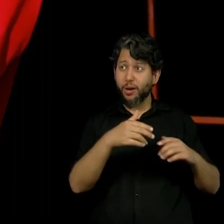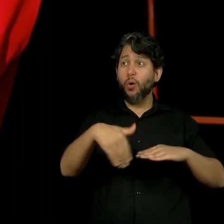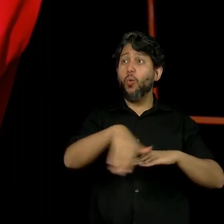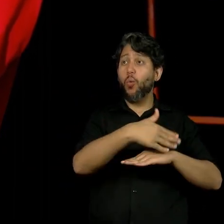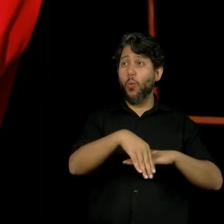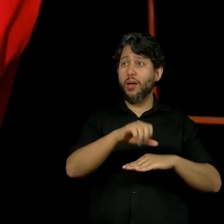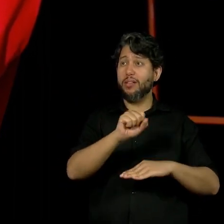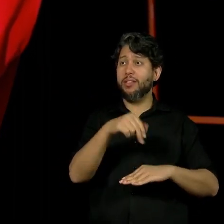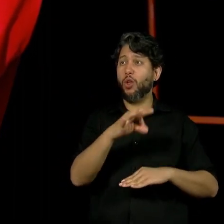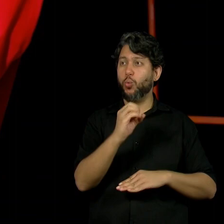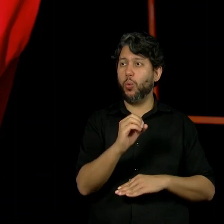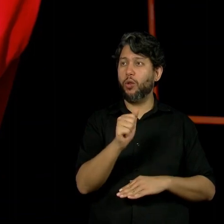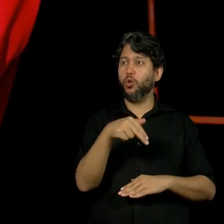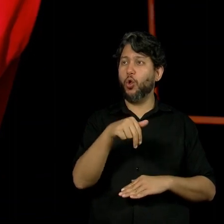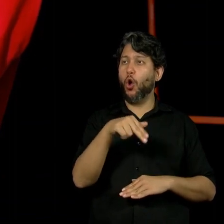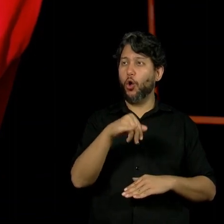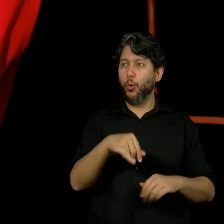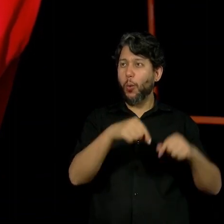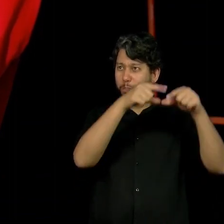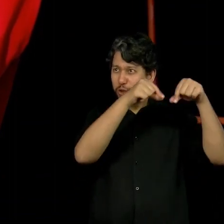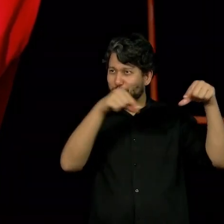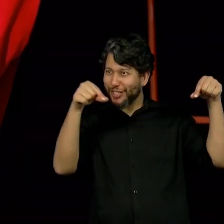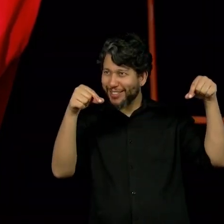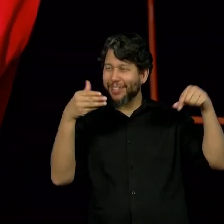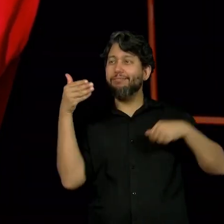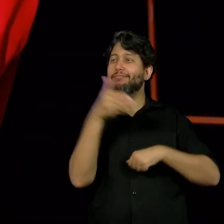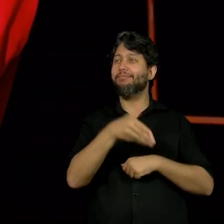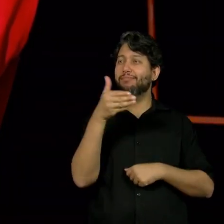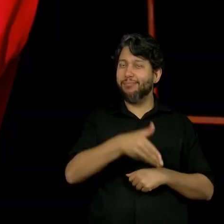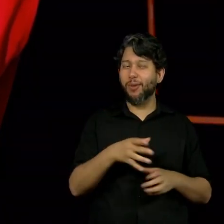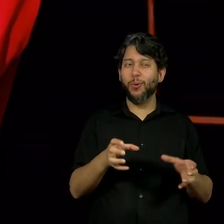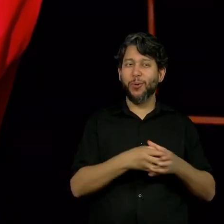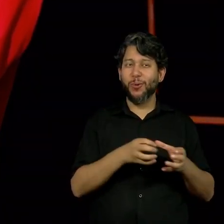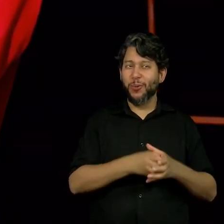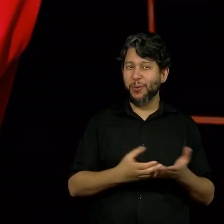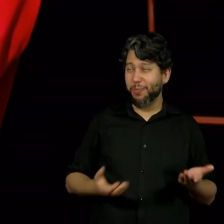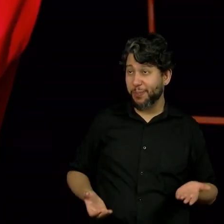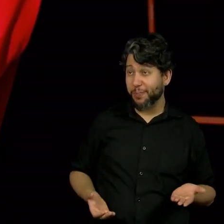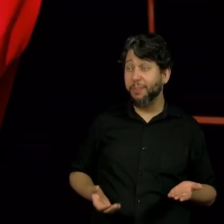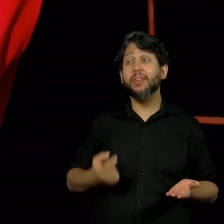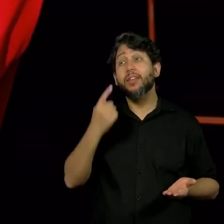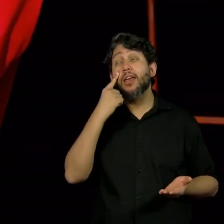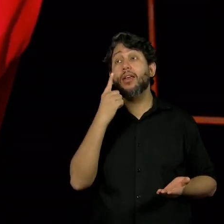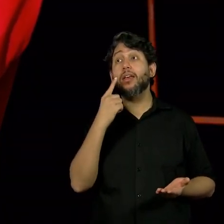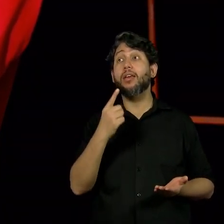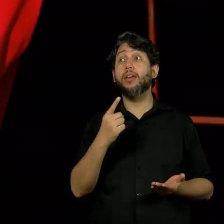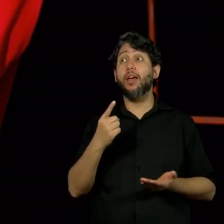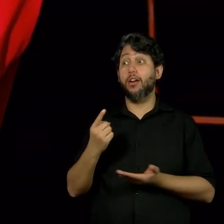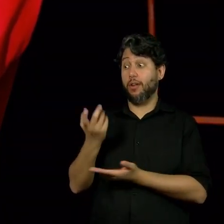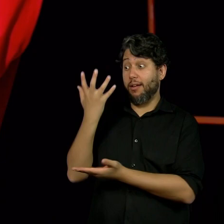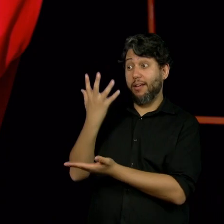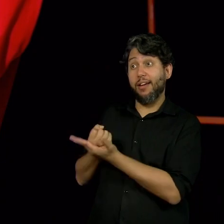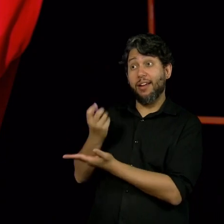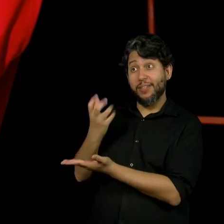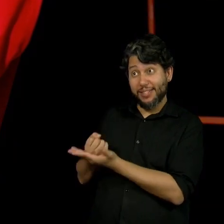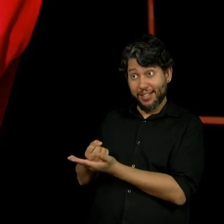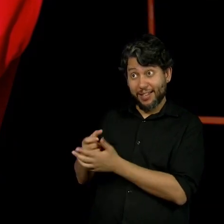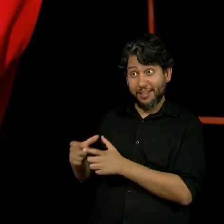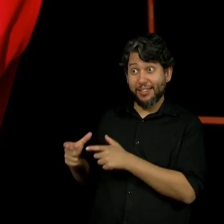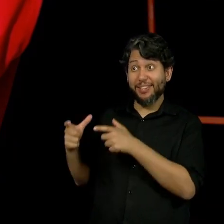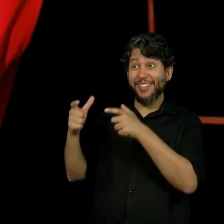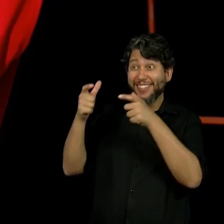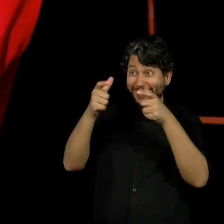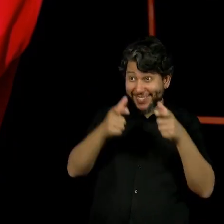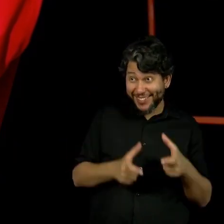Santo Antônio, no Bexiga. Toda noite ia lá com um grupo que a gente tinha levado à gravação, inclusive, na gravadora